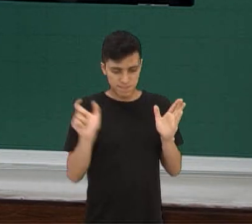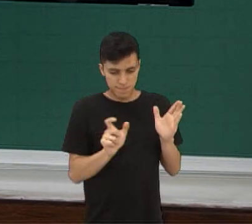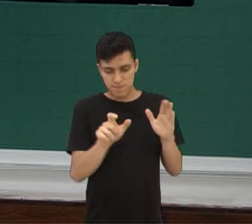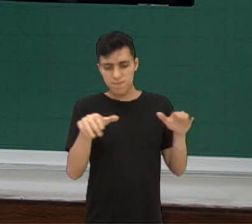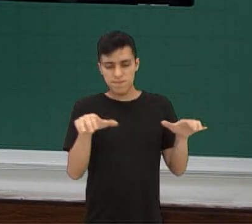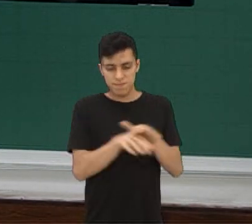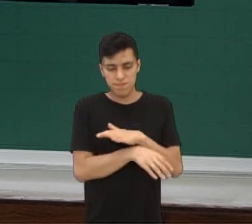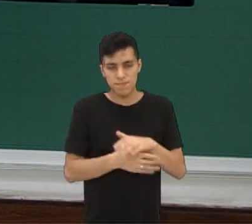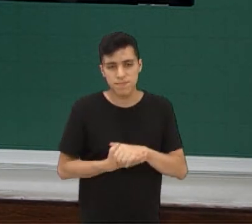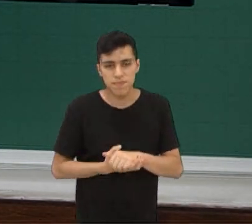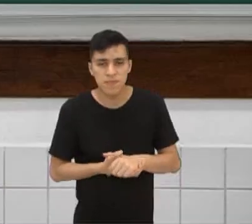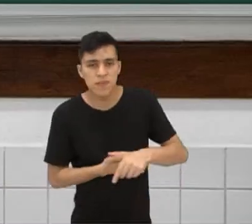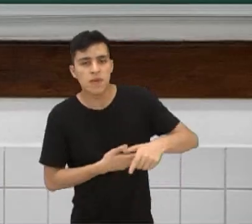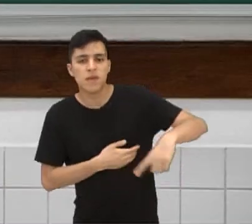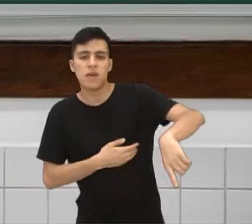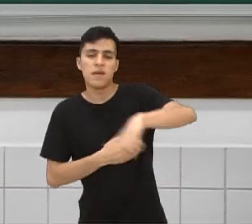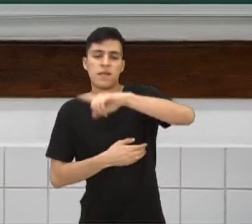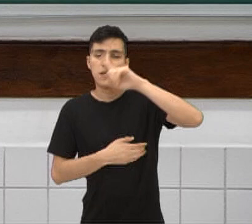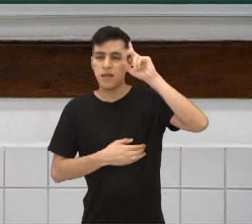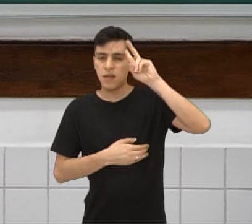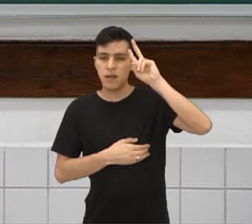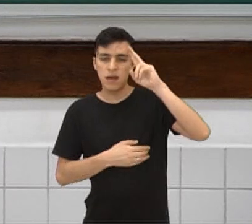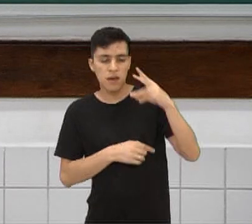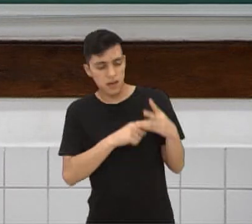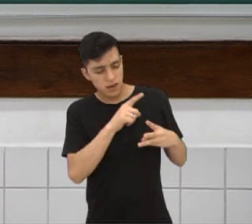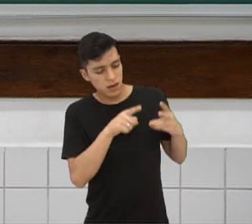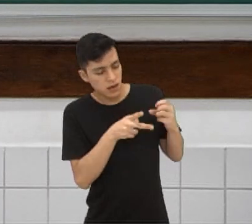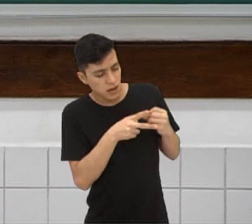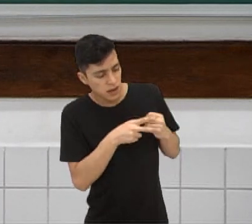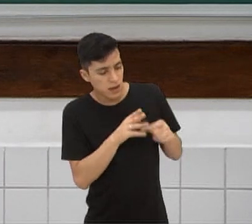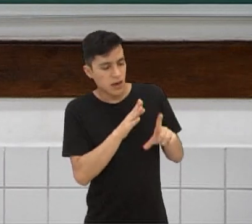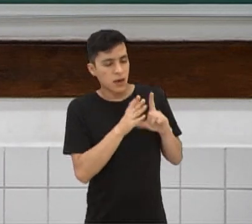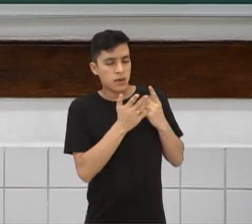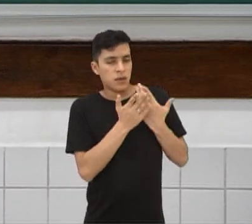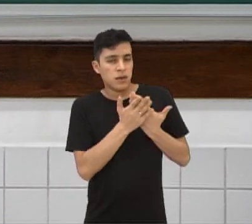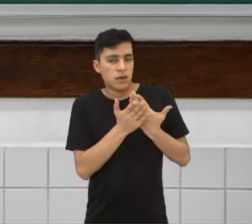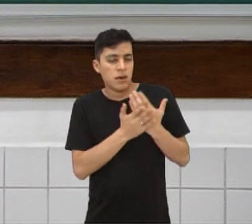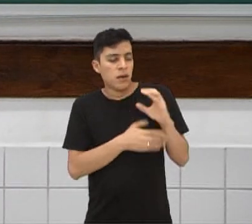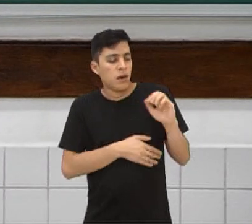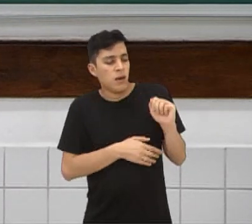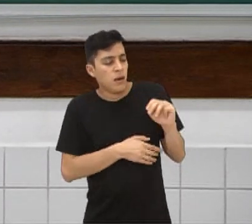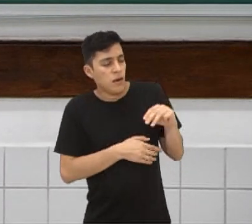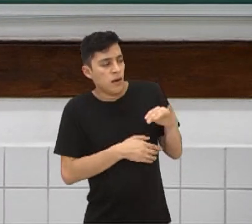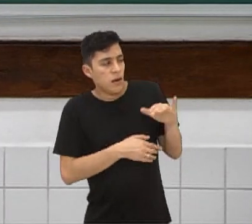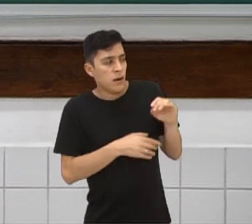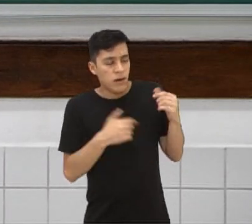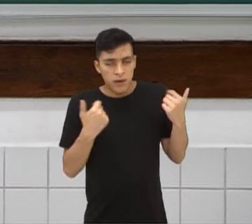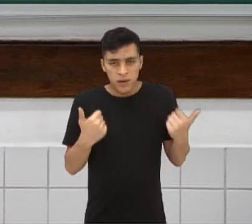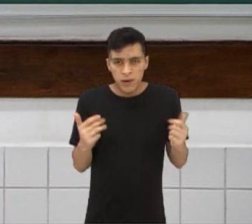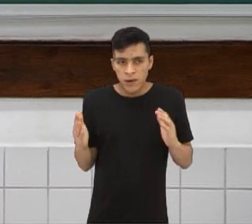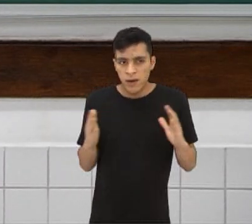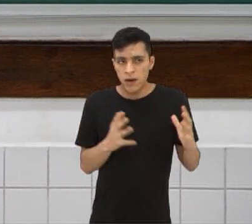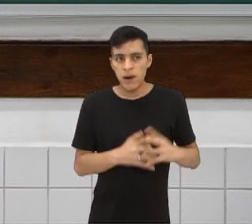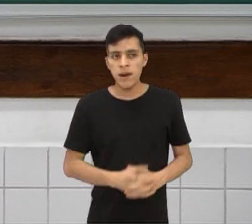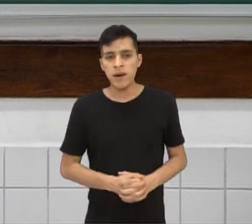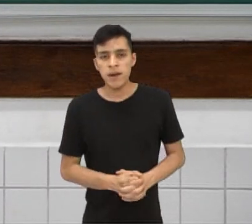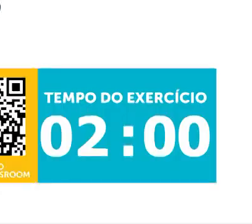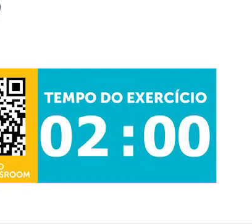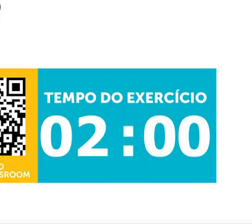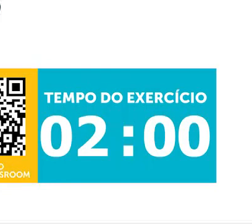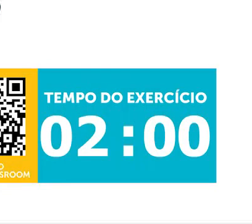vocês lembrarem aí dos últimos 3 verbos de câmbio que nós realizamos, que nós vimos, né?